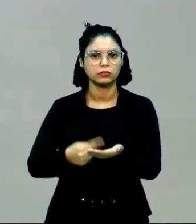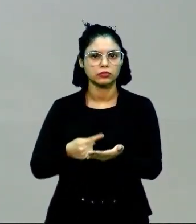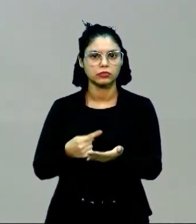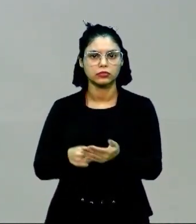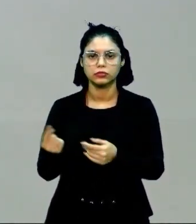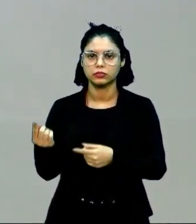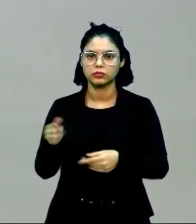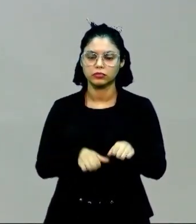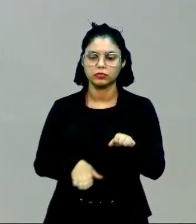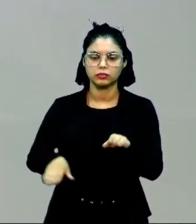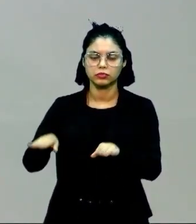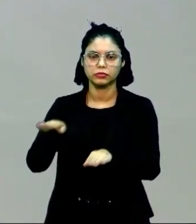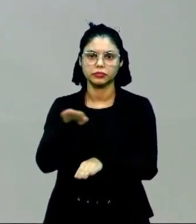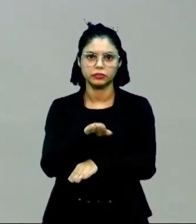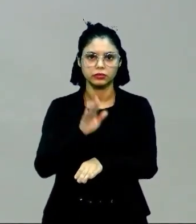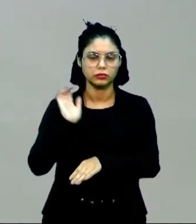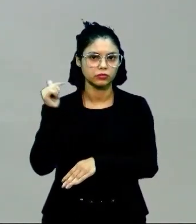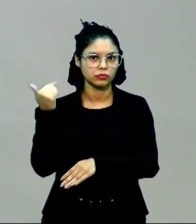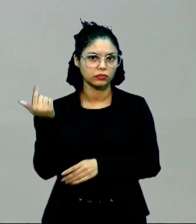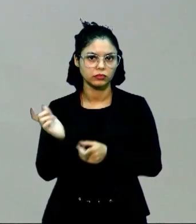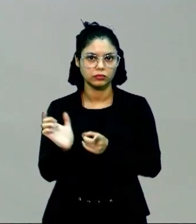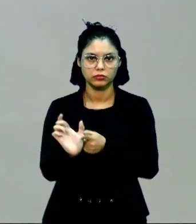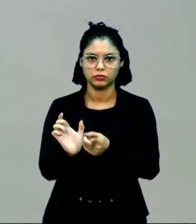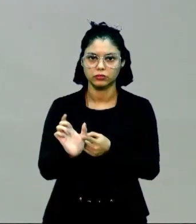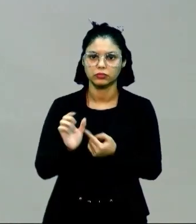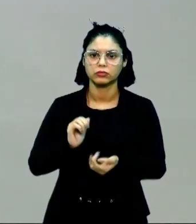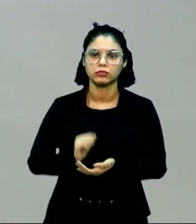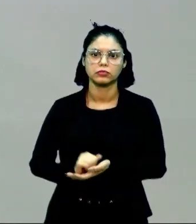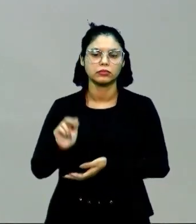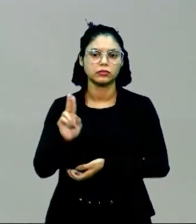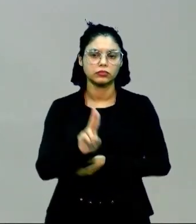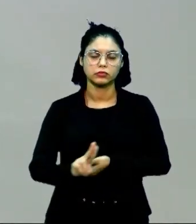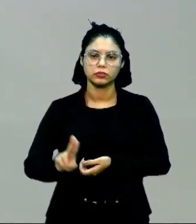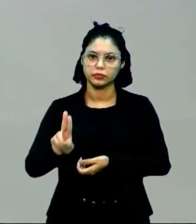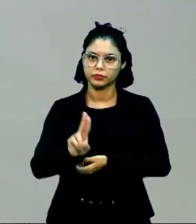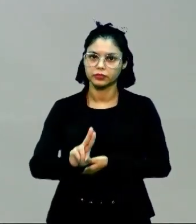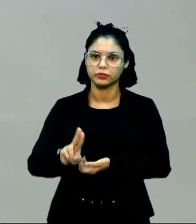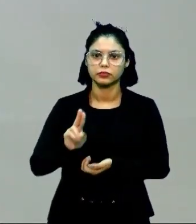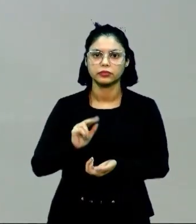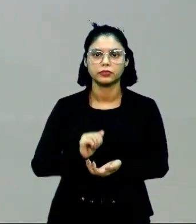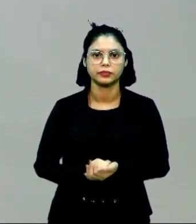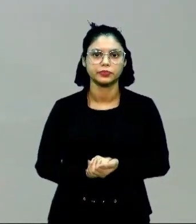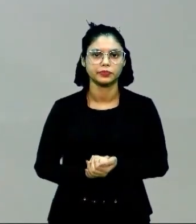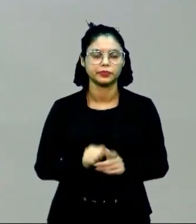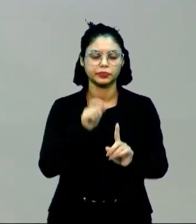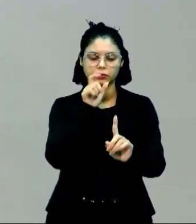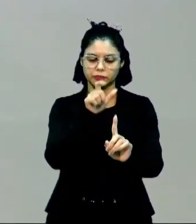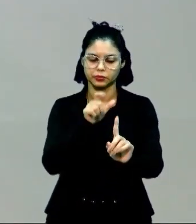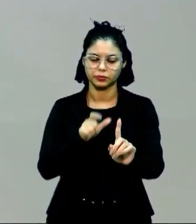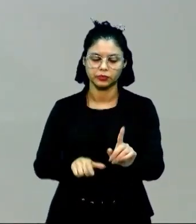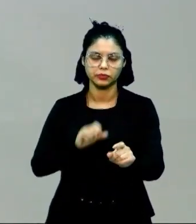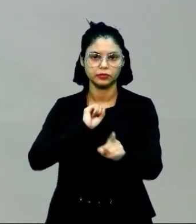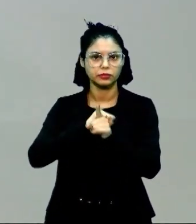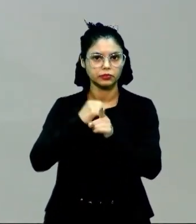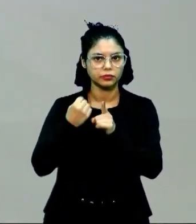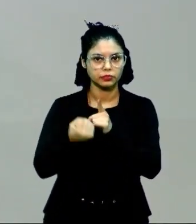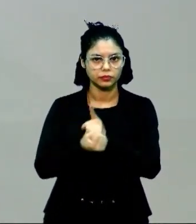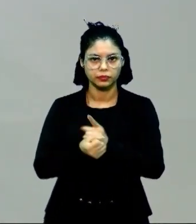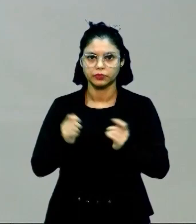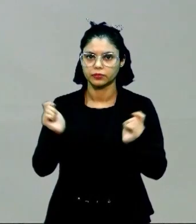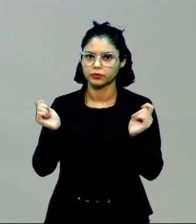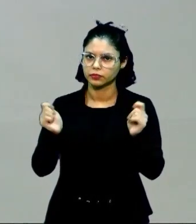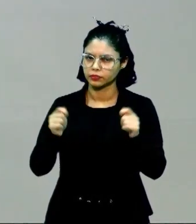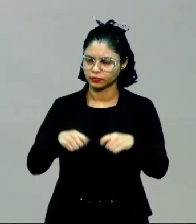de superioridade ou, em outras palavras, ele utiliza as referências sociais que